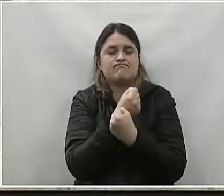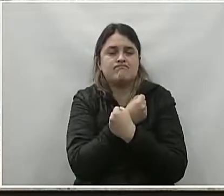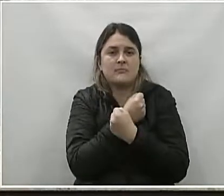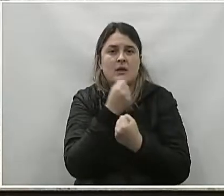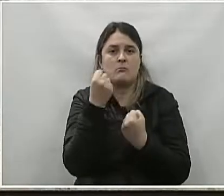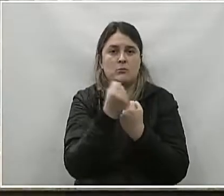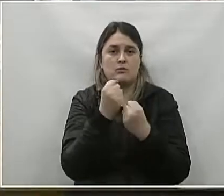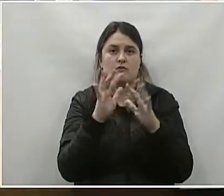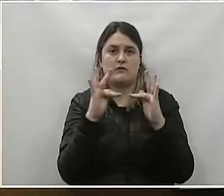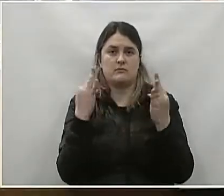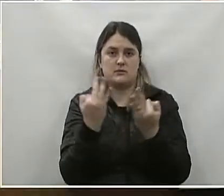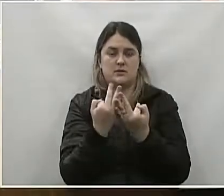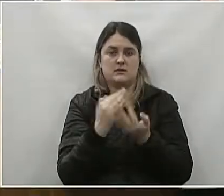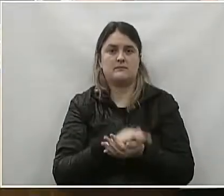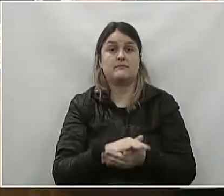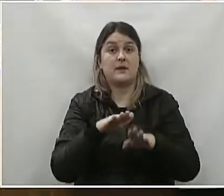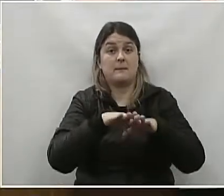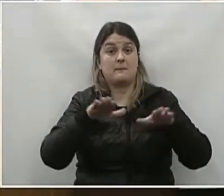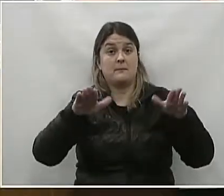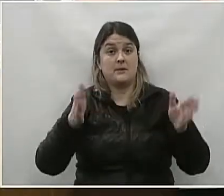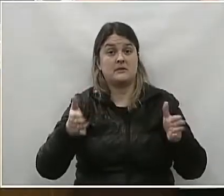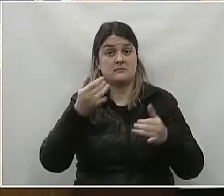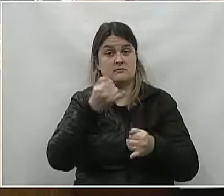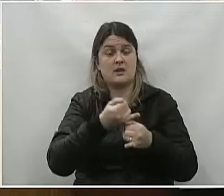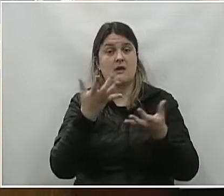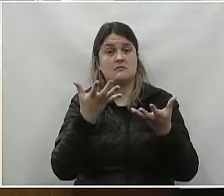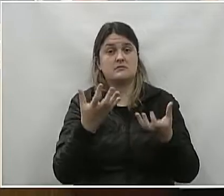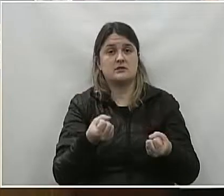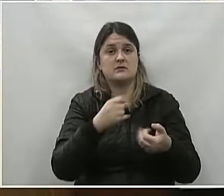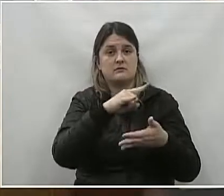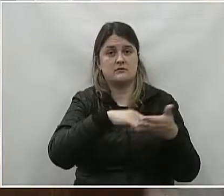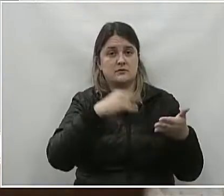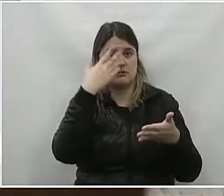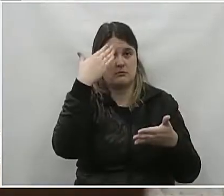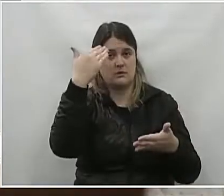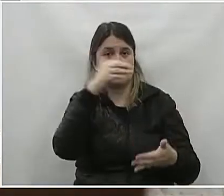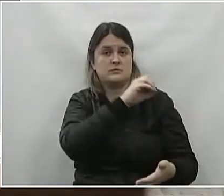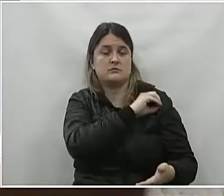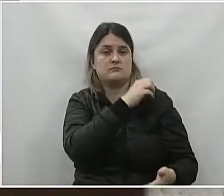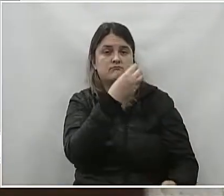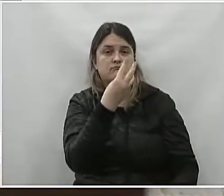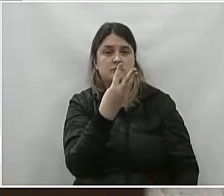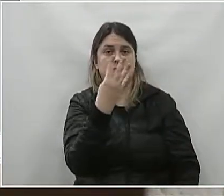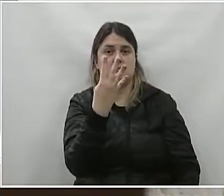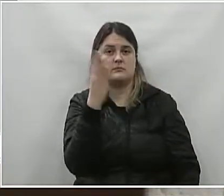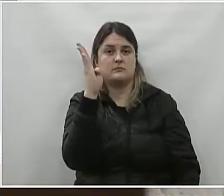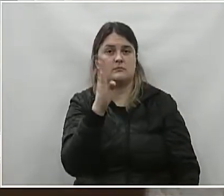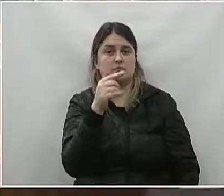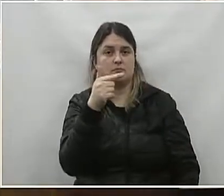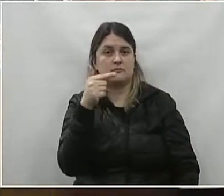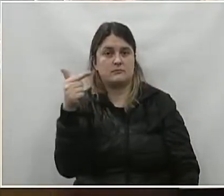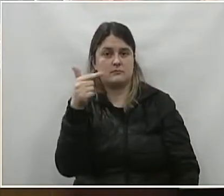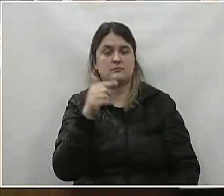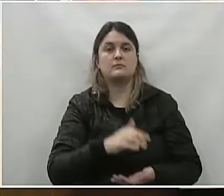enlutada. A mesa diretora acolhe a moção de número 34 de